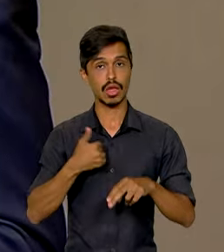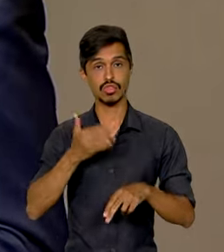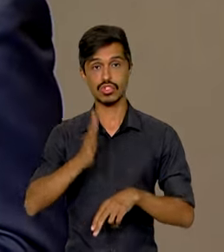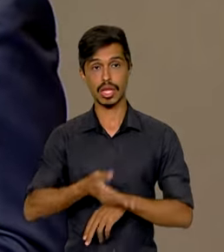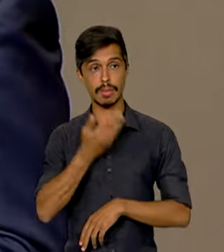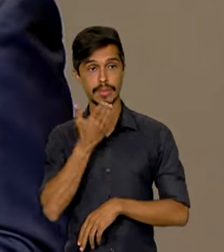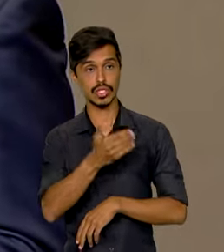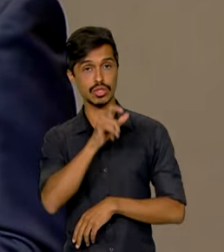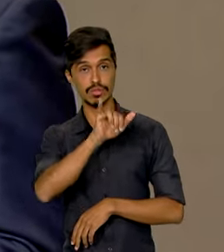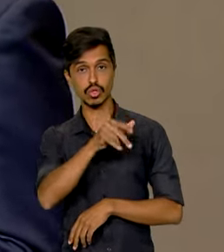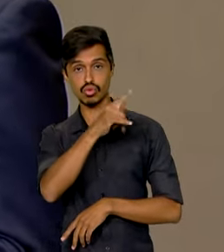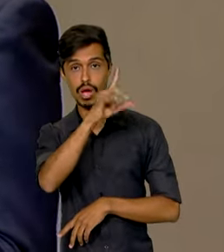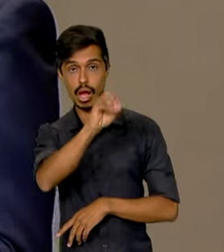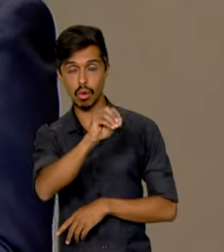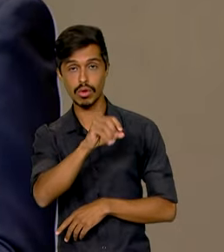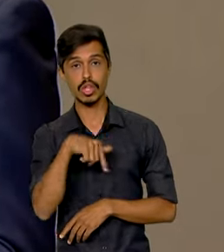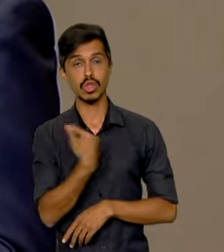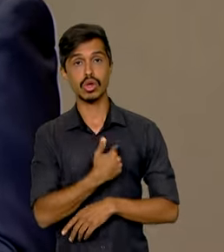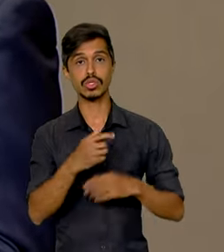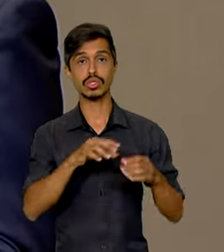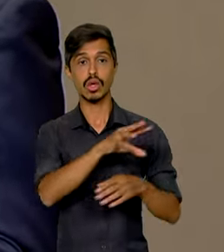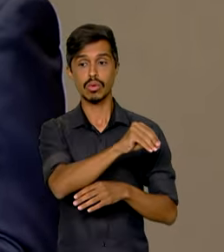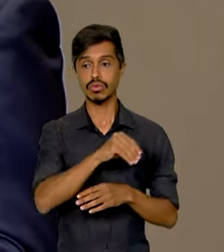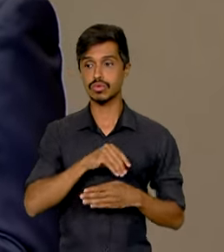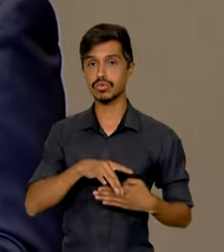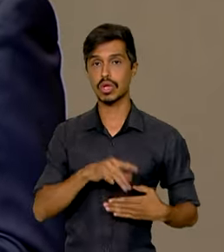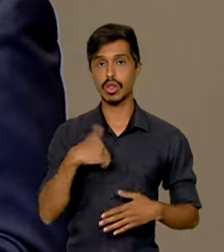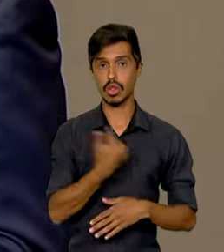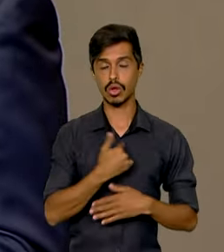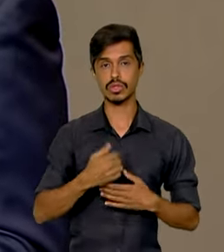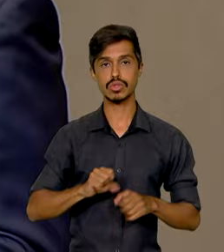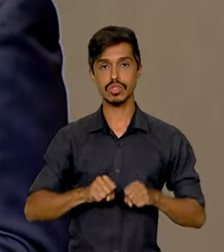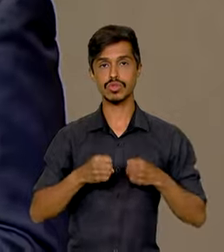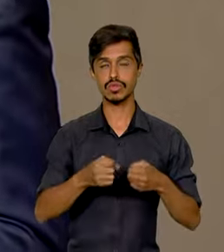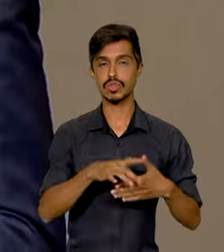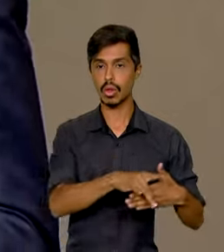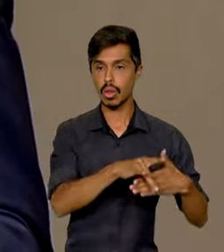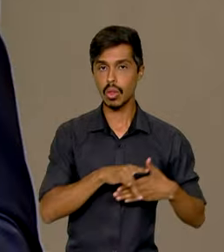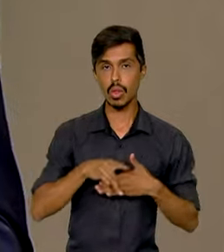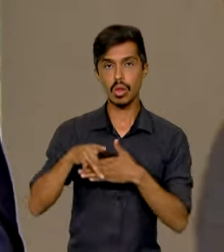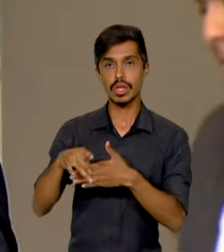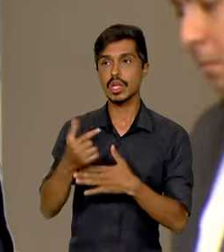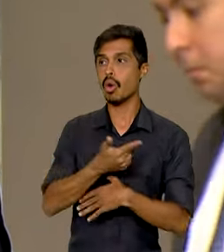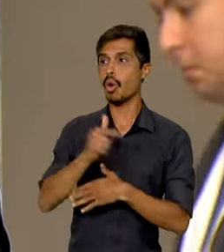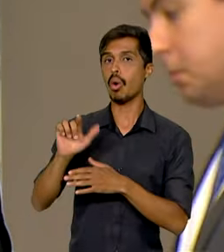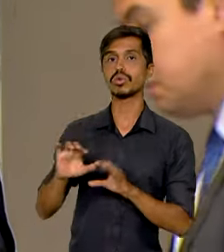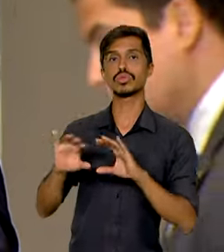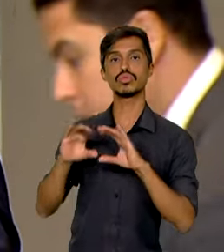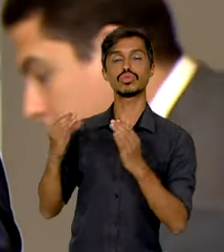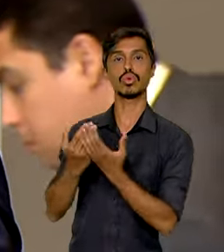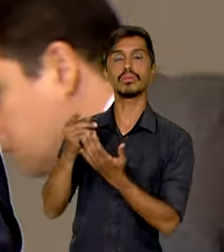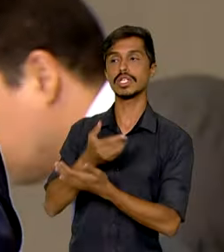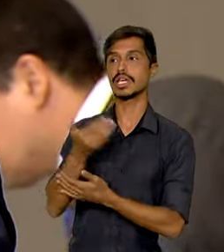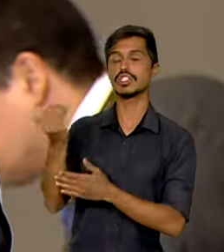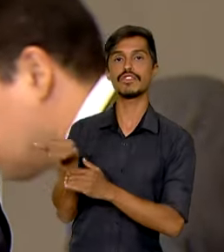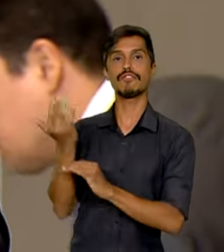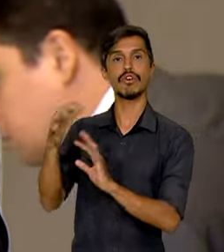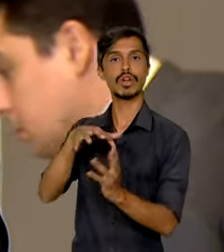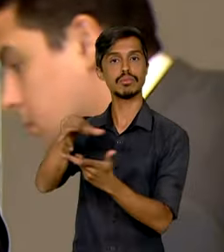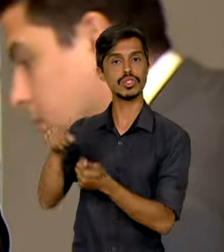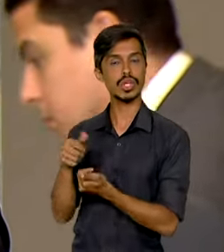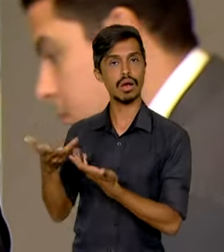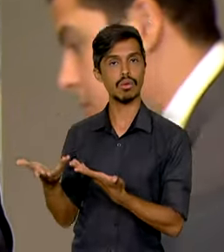João, inclusive, que a gente possa levar essa nossa iniciativa para outros fóruns internacionais, como um